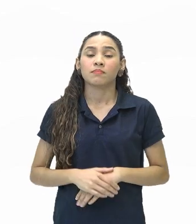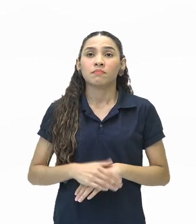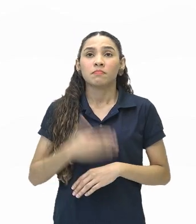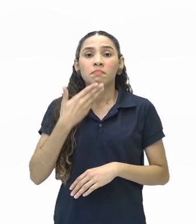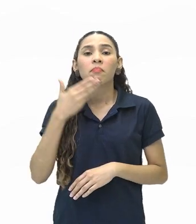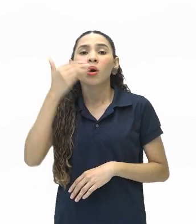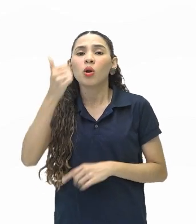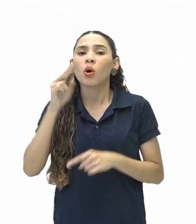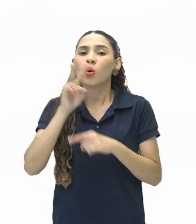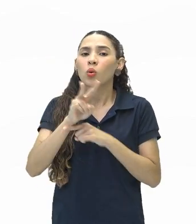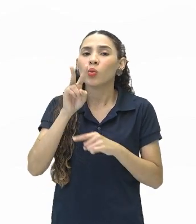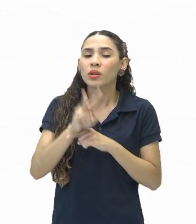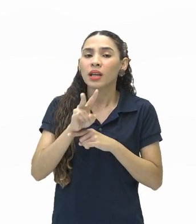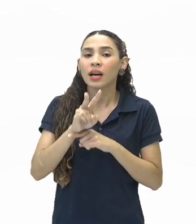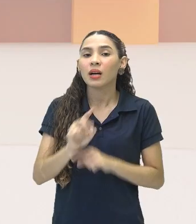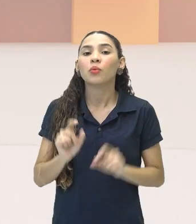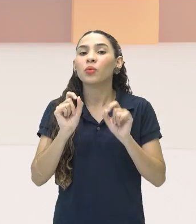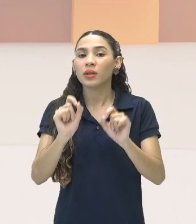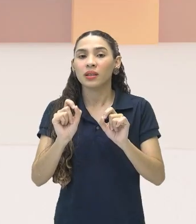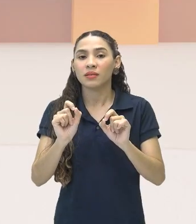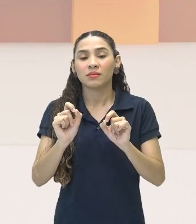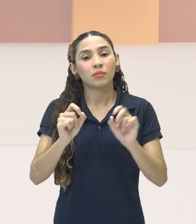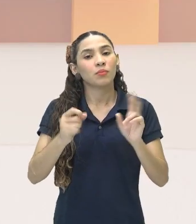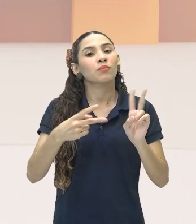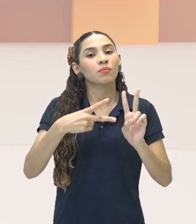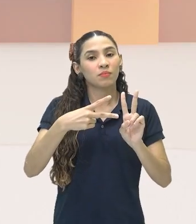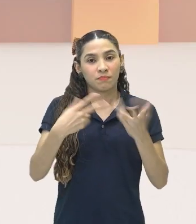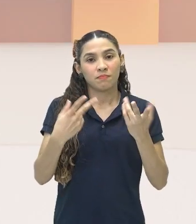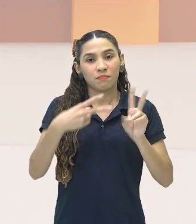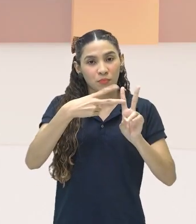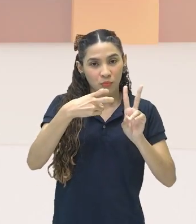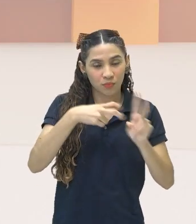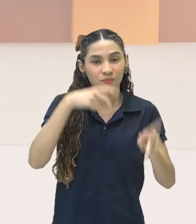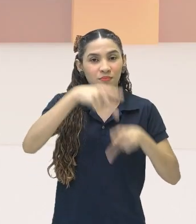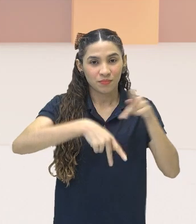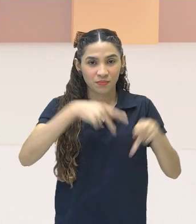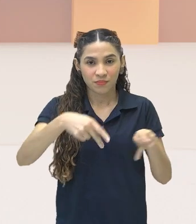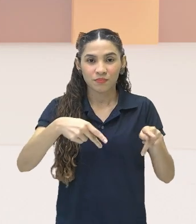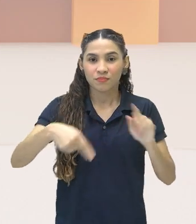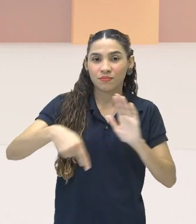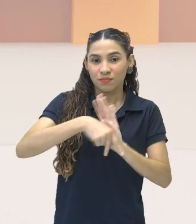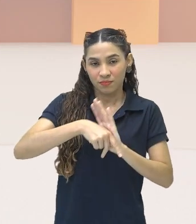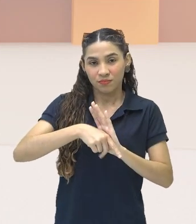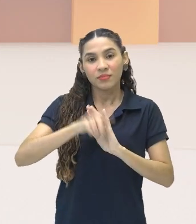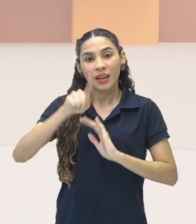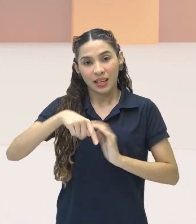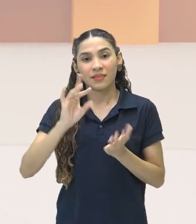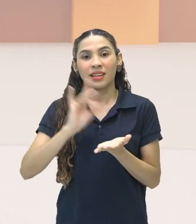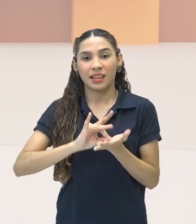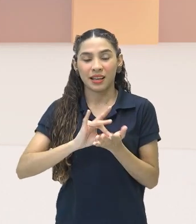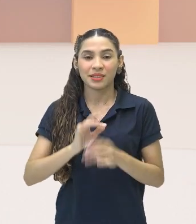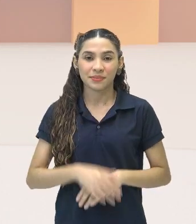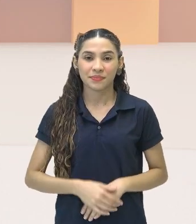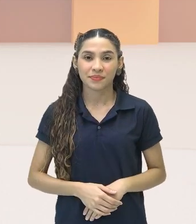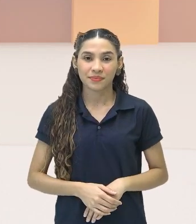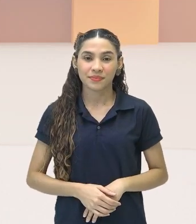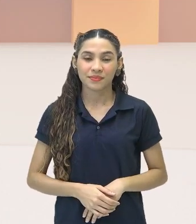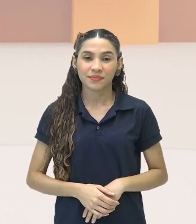melhor do meio ambiente do que os povos originários. É ou não é verdade? Não